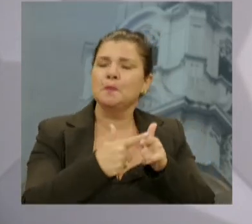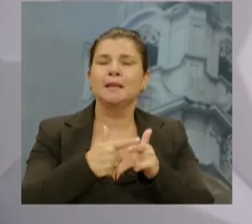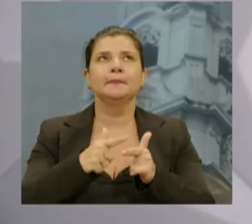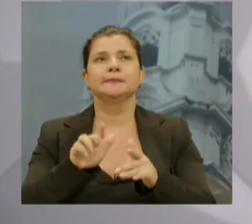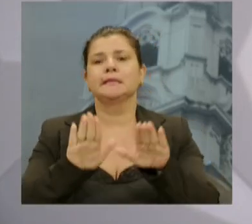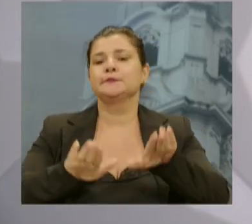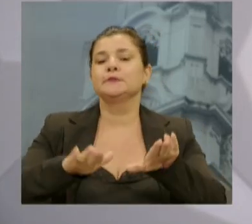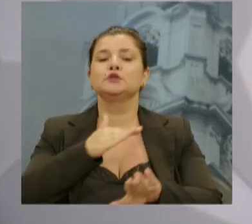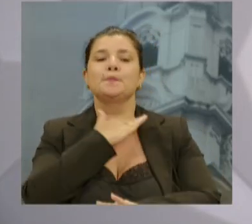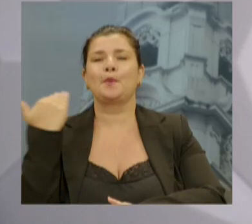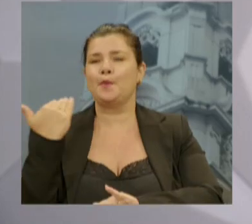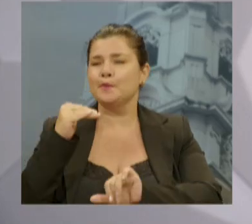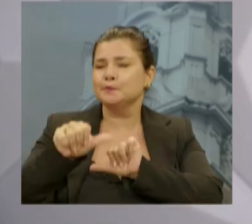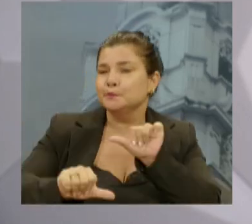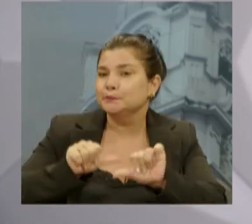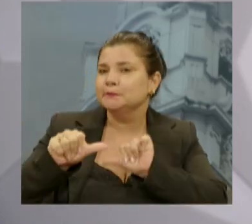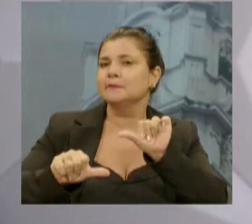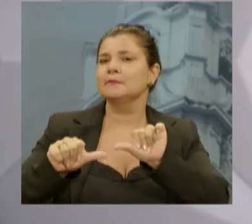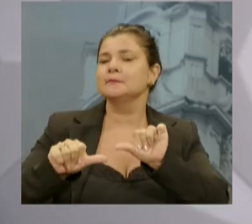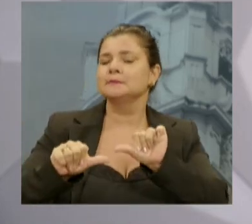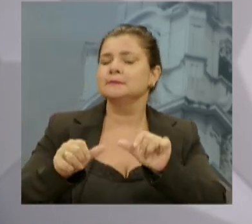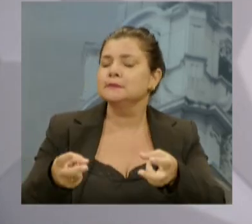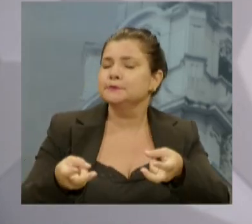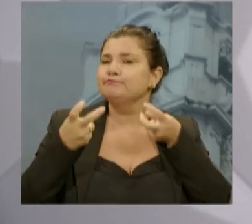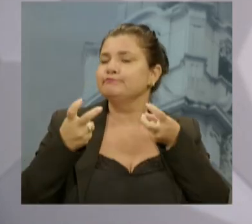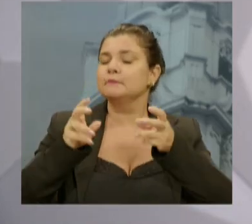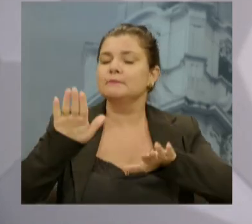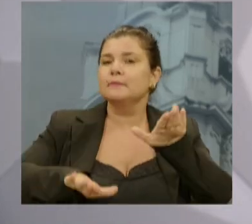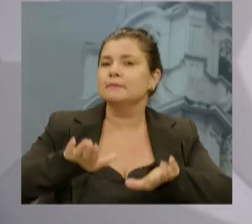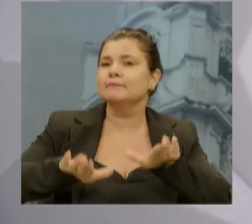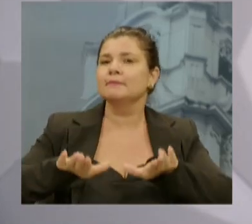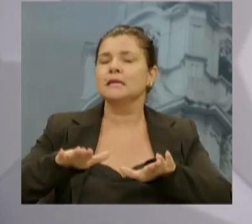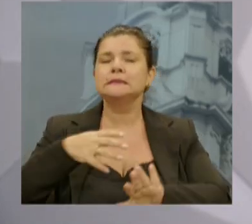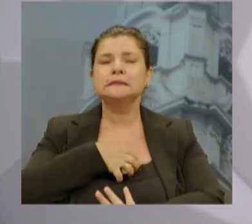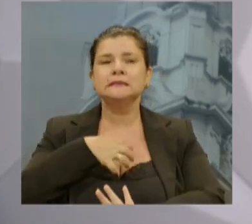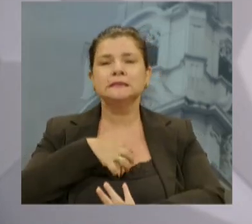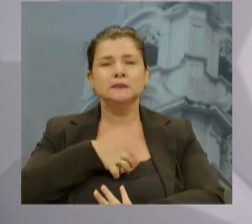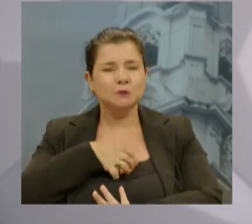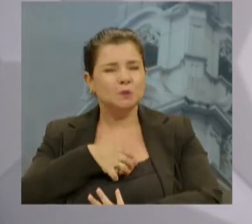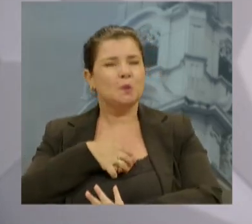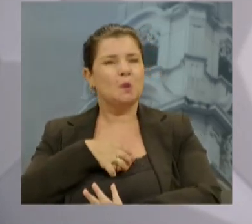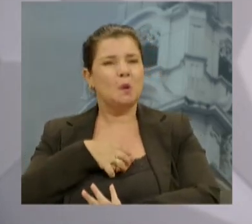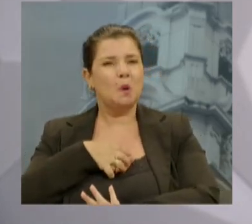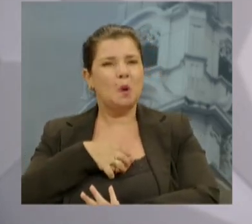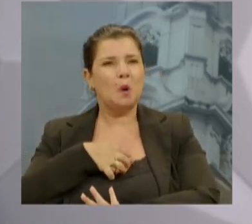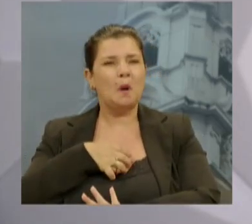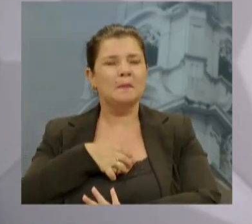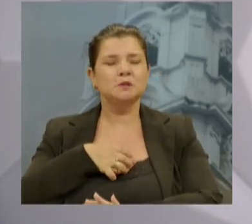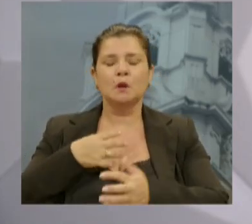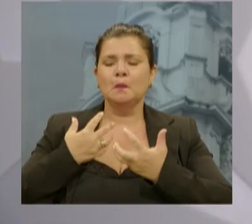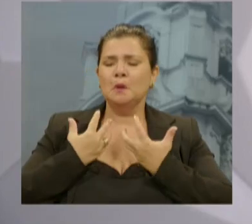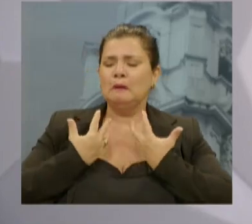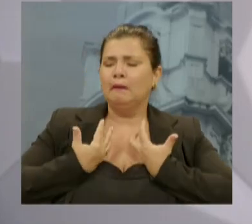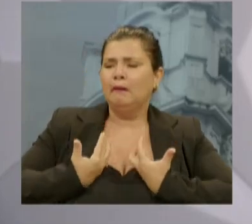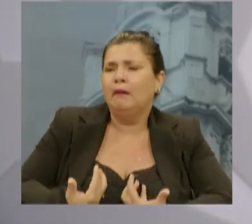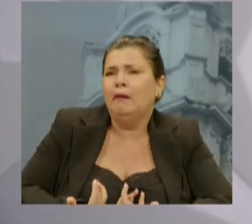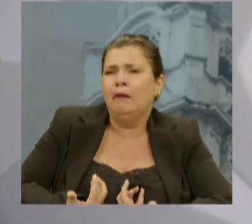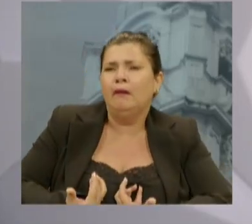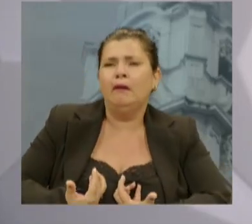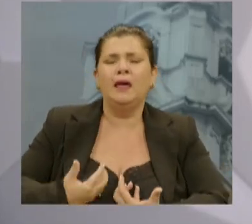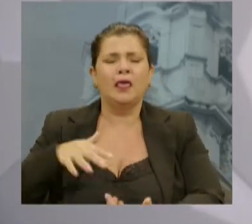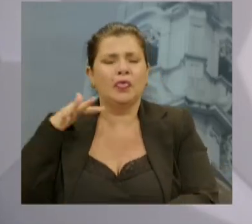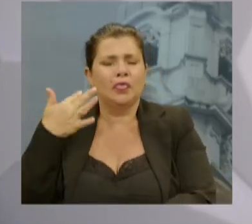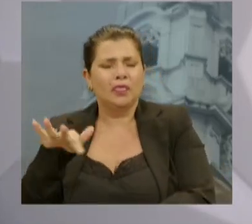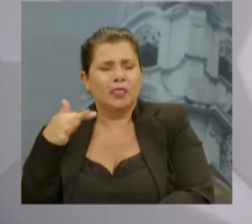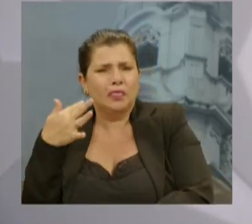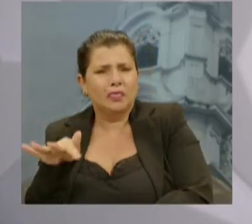perdas, mudanças, né, de poder perceber que às vezes até sintomas físicos, né, como um cansaço excessivo, como